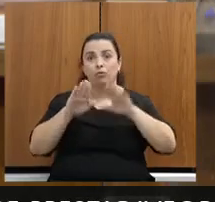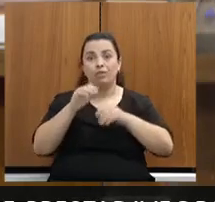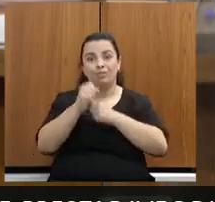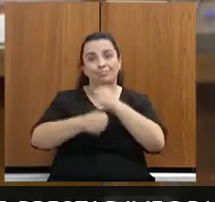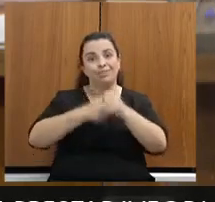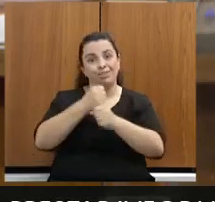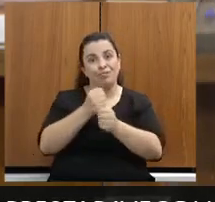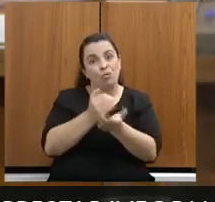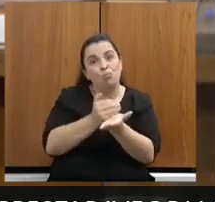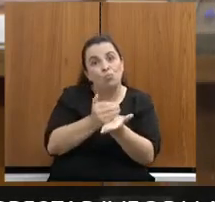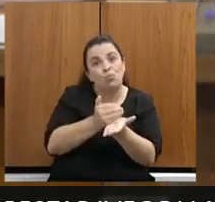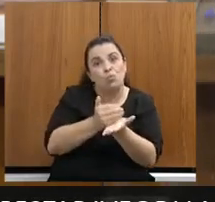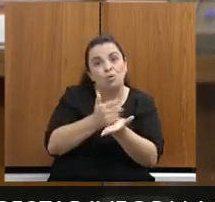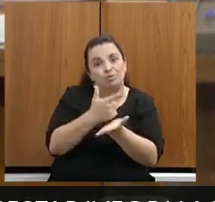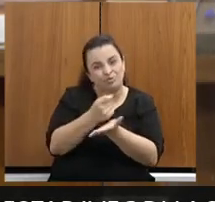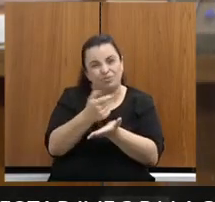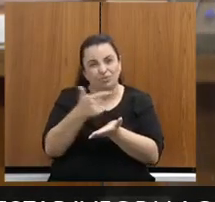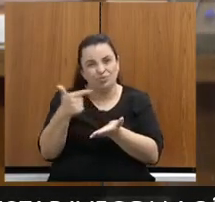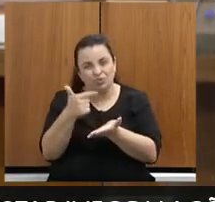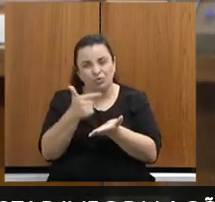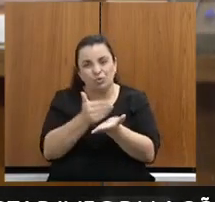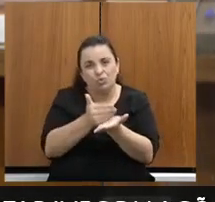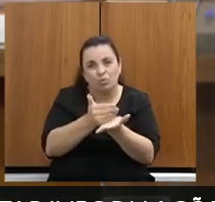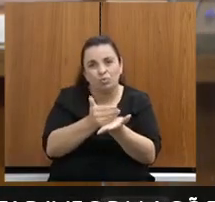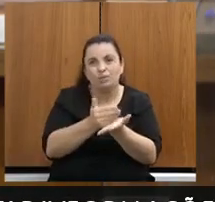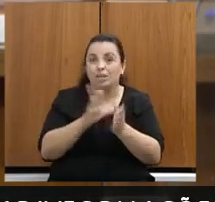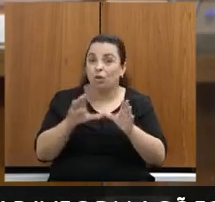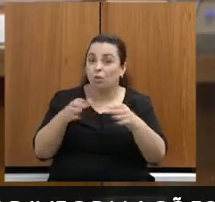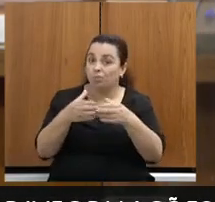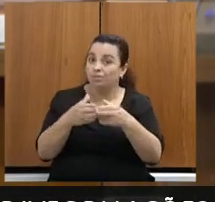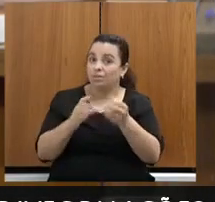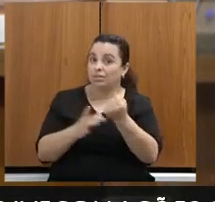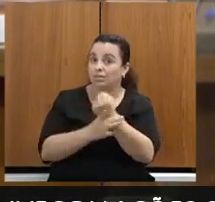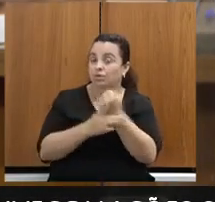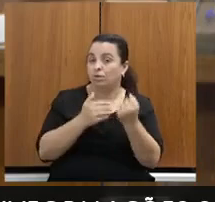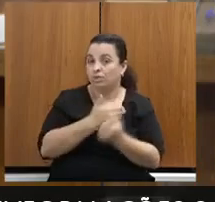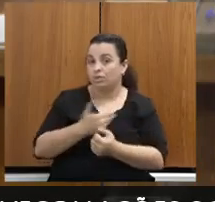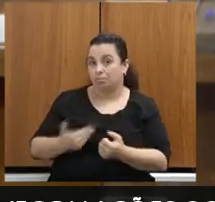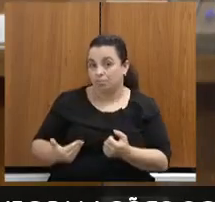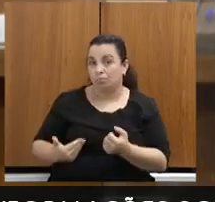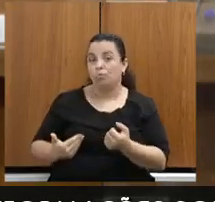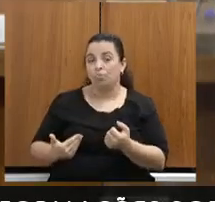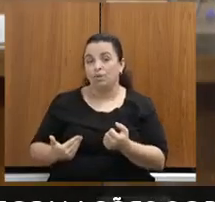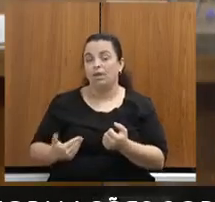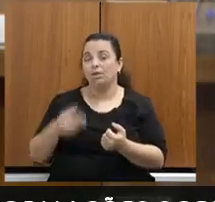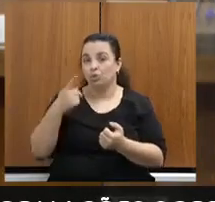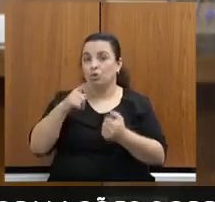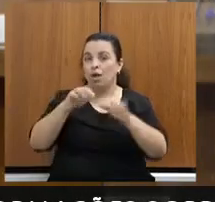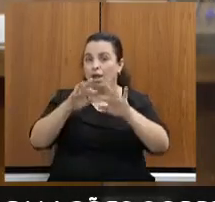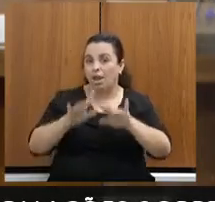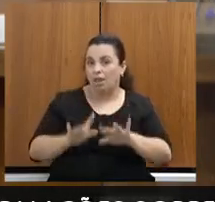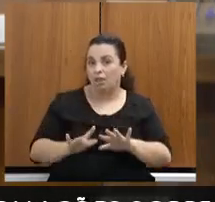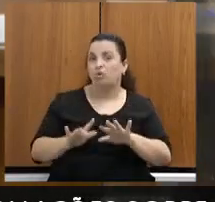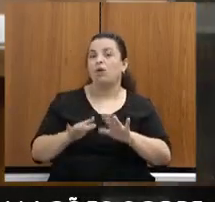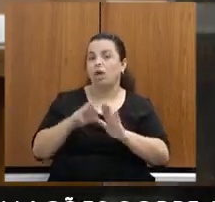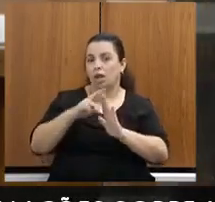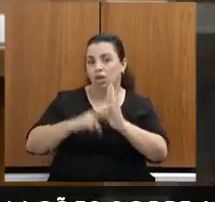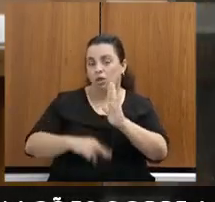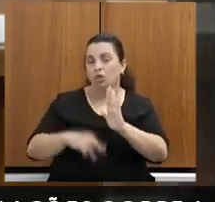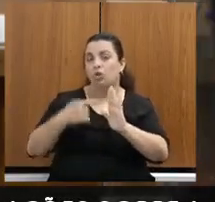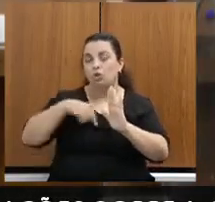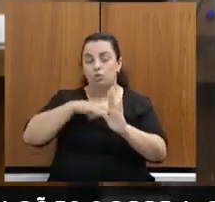próximo ano é deputado João Leite é na comissão de Segurança Pública está sob sua relatoria e o nossos projetos